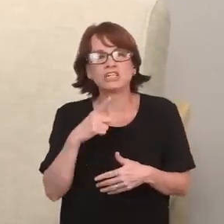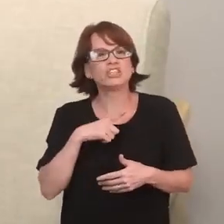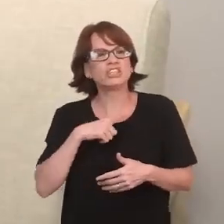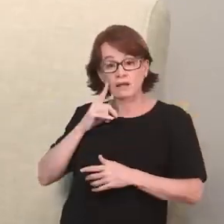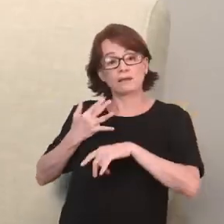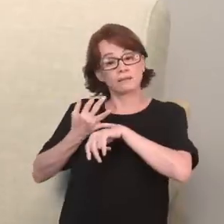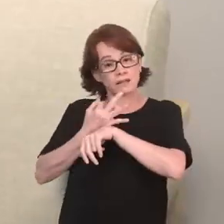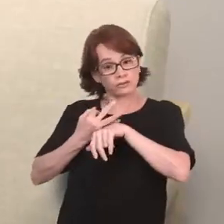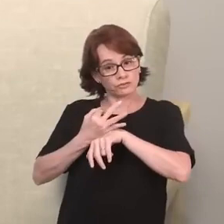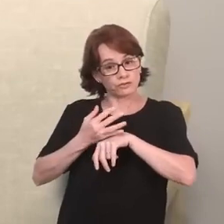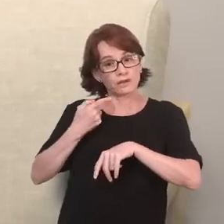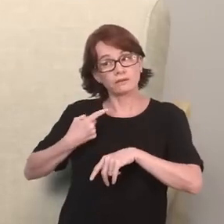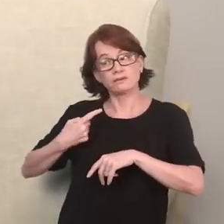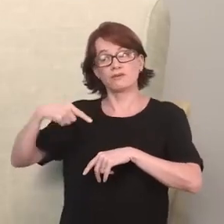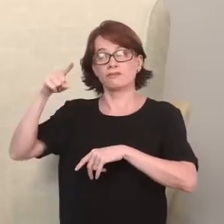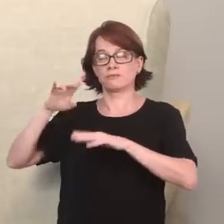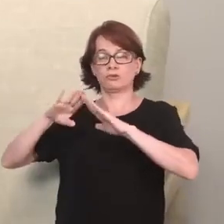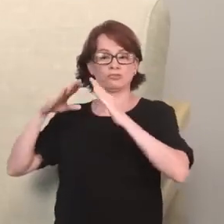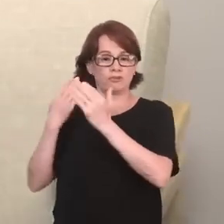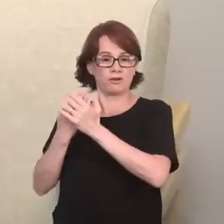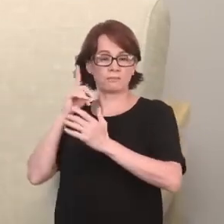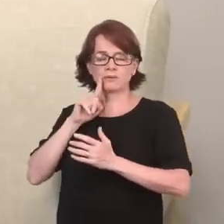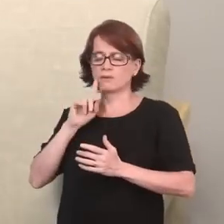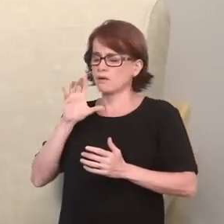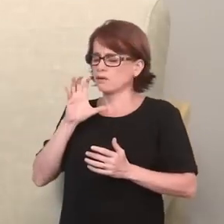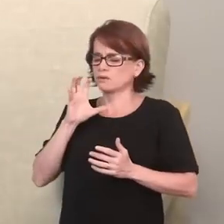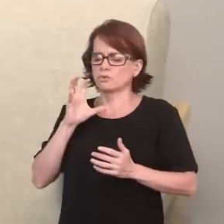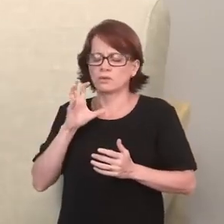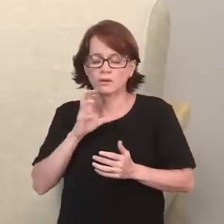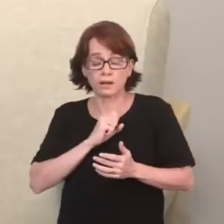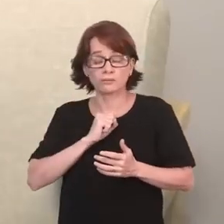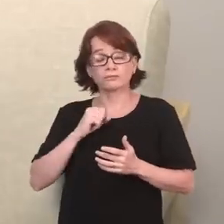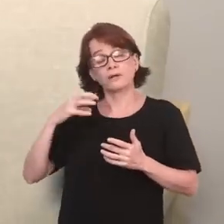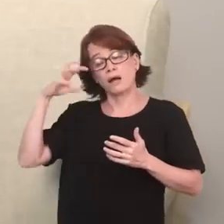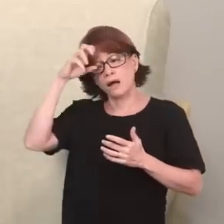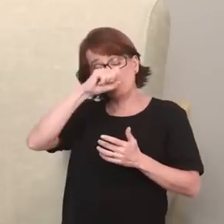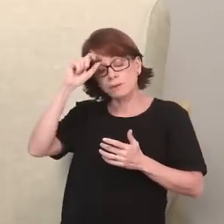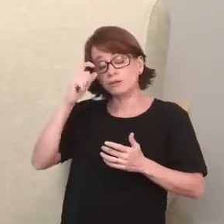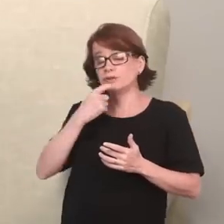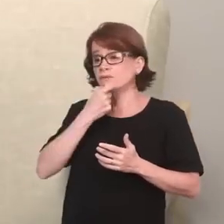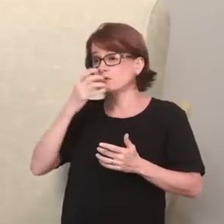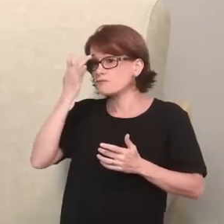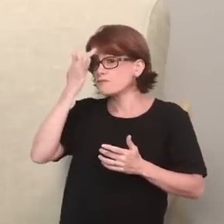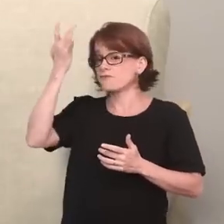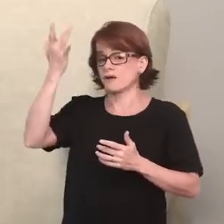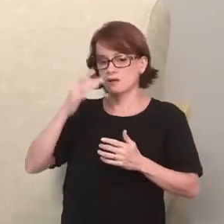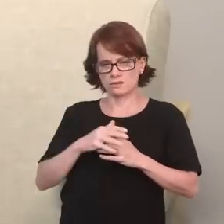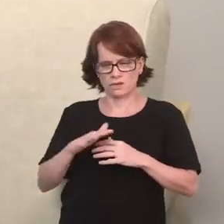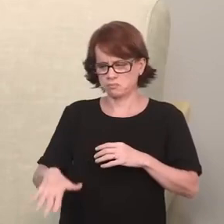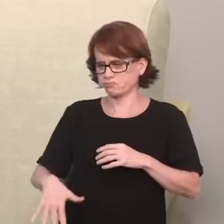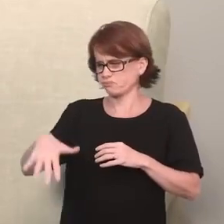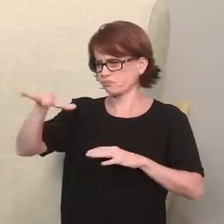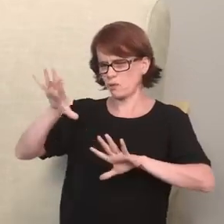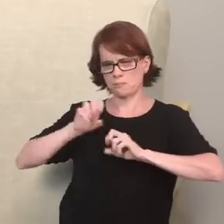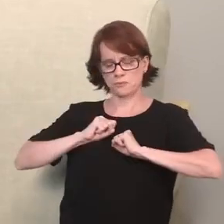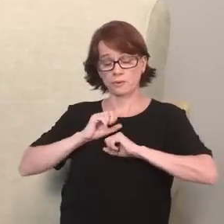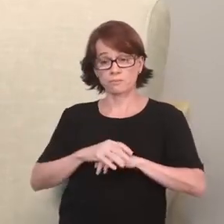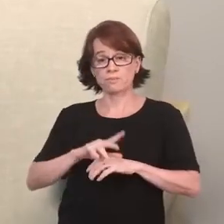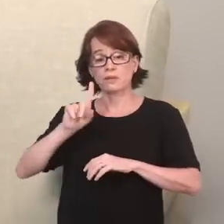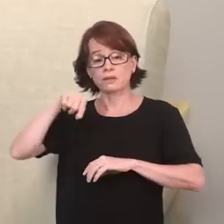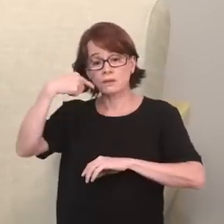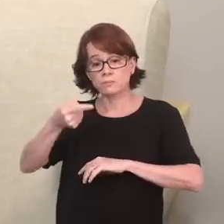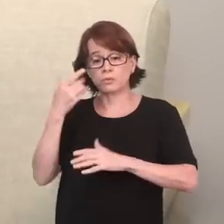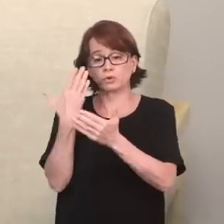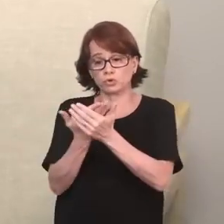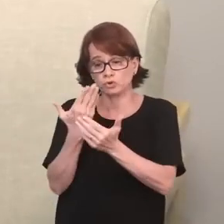E nas férias ia para a escola americana para estudar, adorava. E aprendi inglês muito fácil desde pequena.